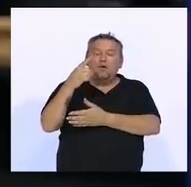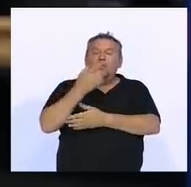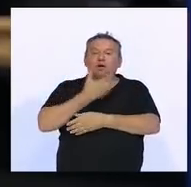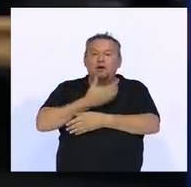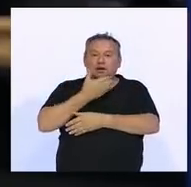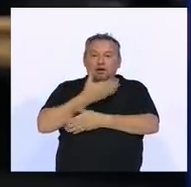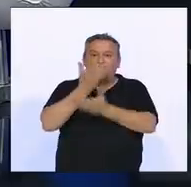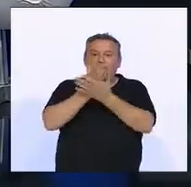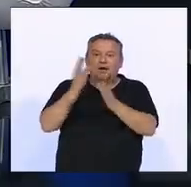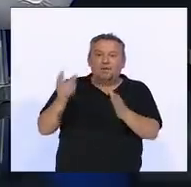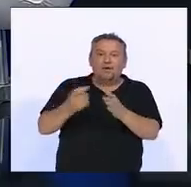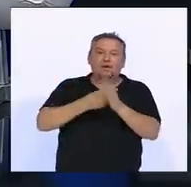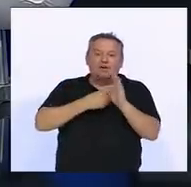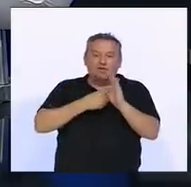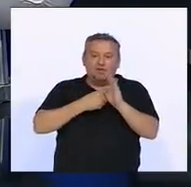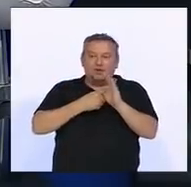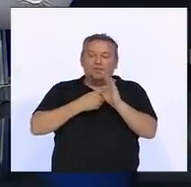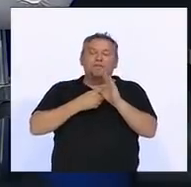Então,